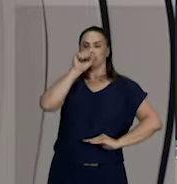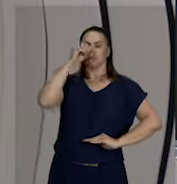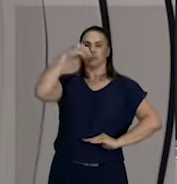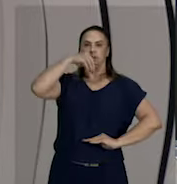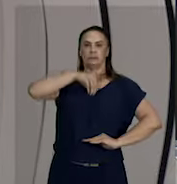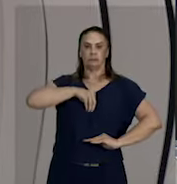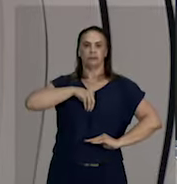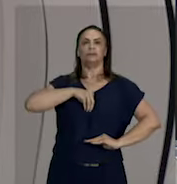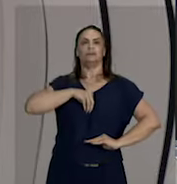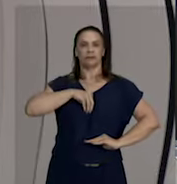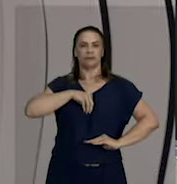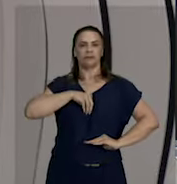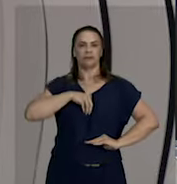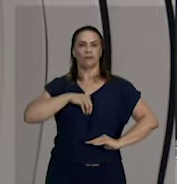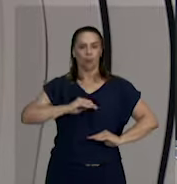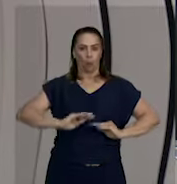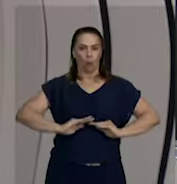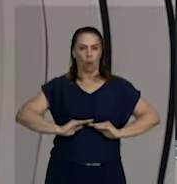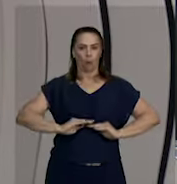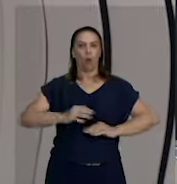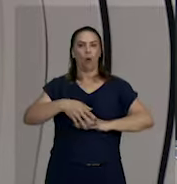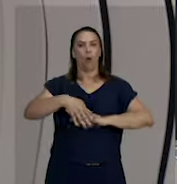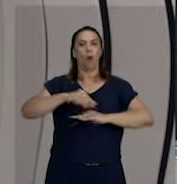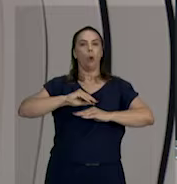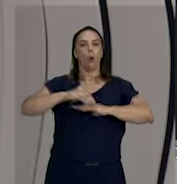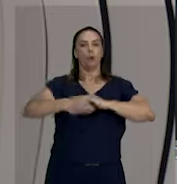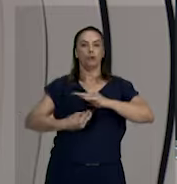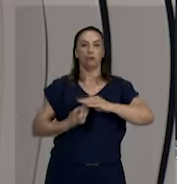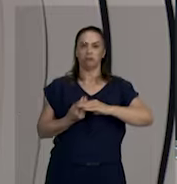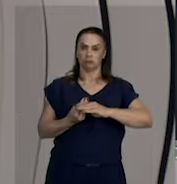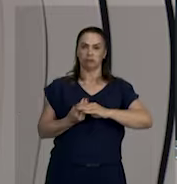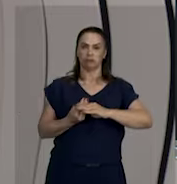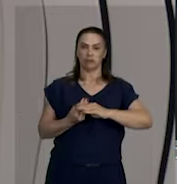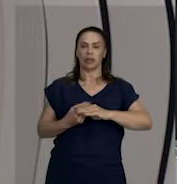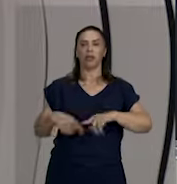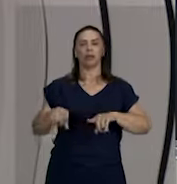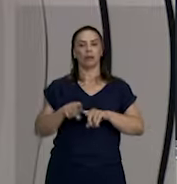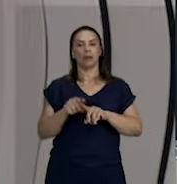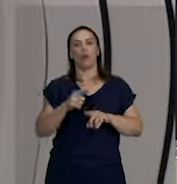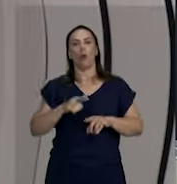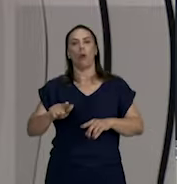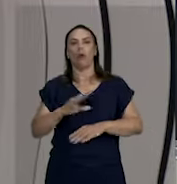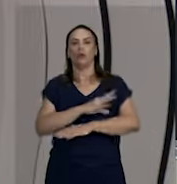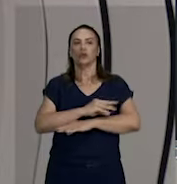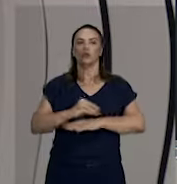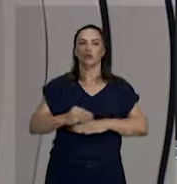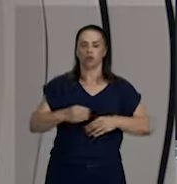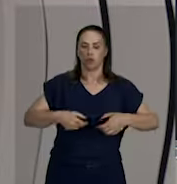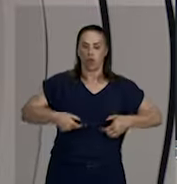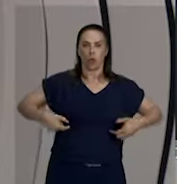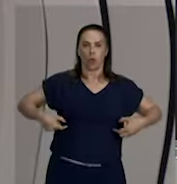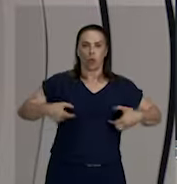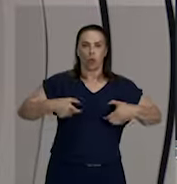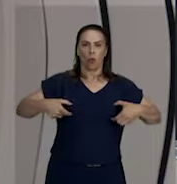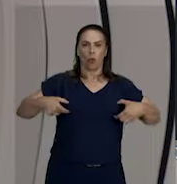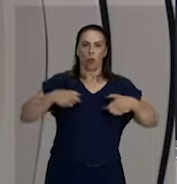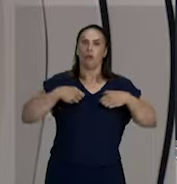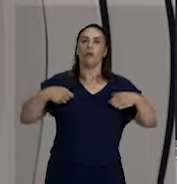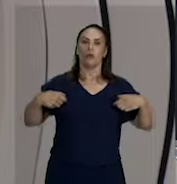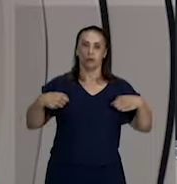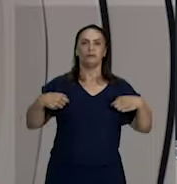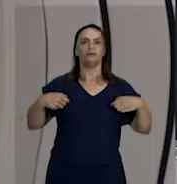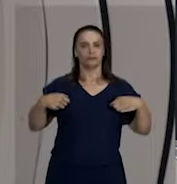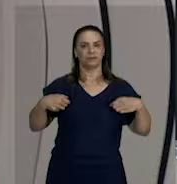os músculos intercostais que compõem a região da caixa torácica. Esses músculos que estão entre as